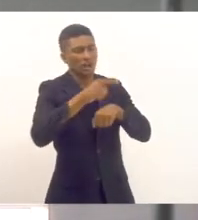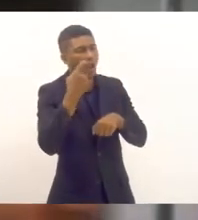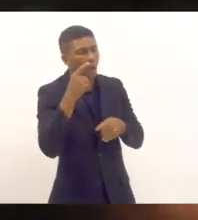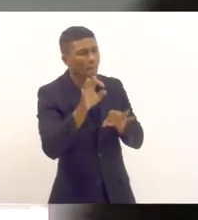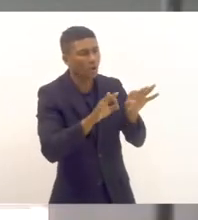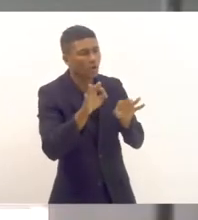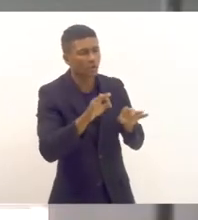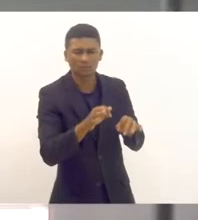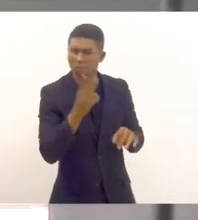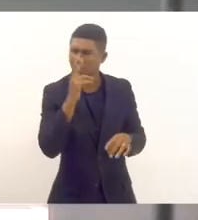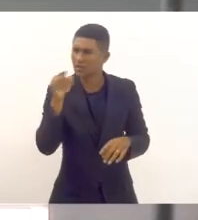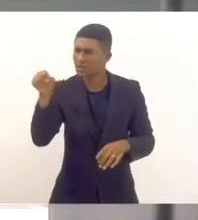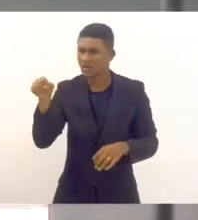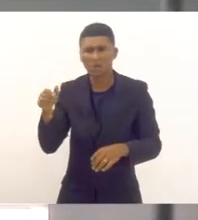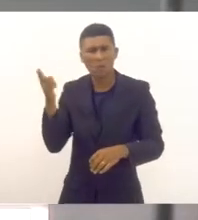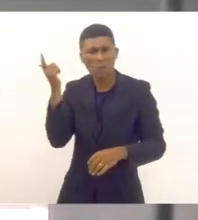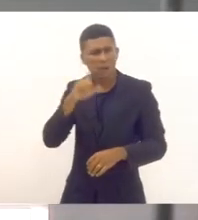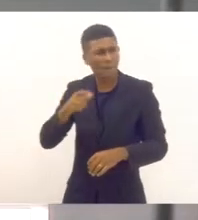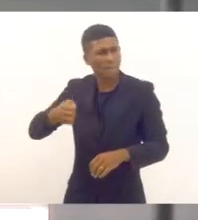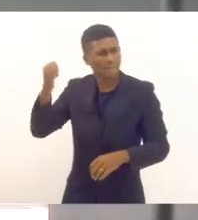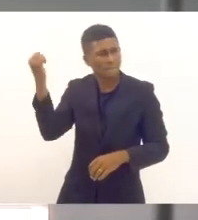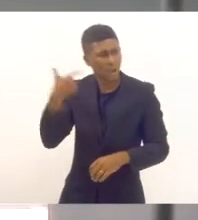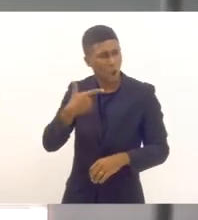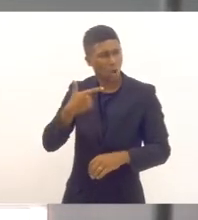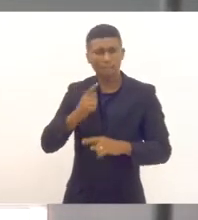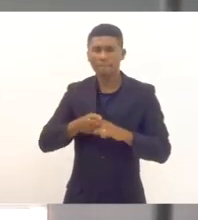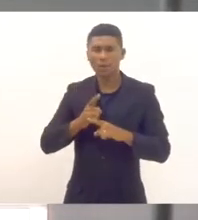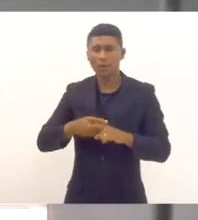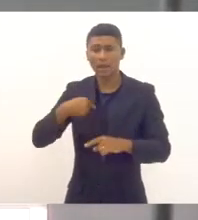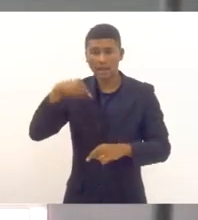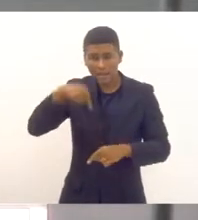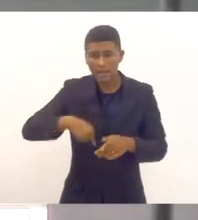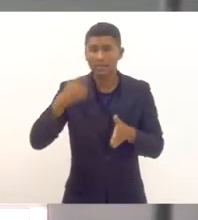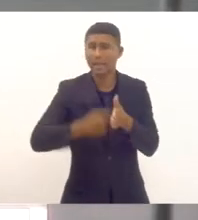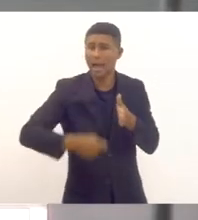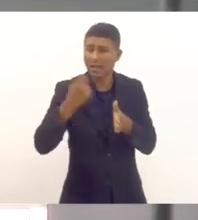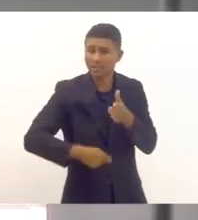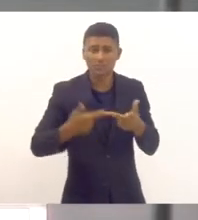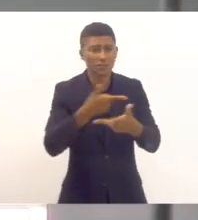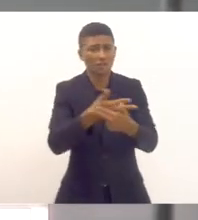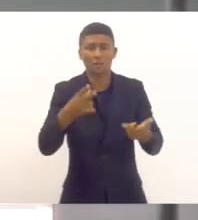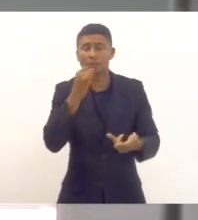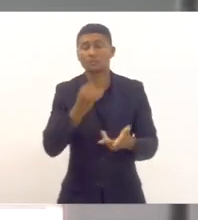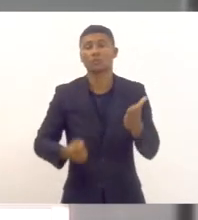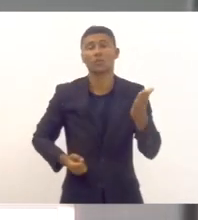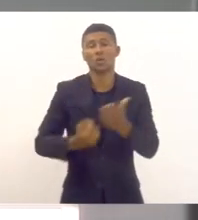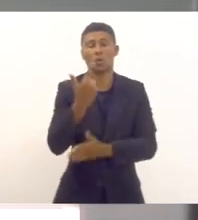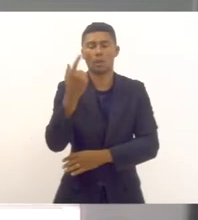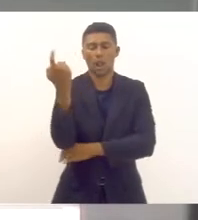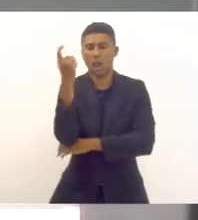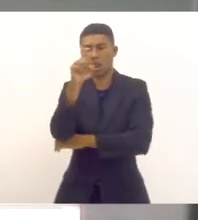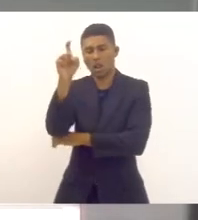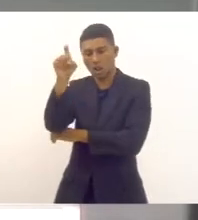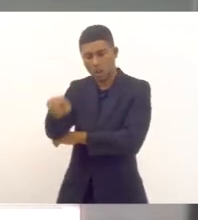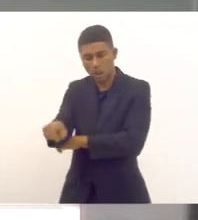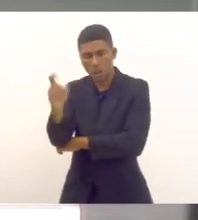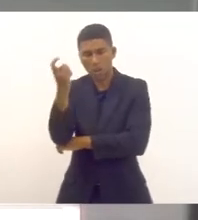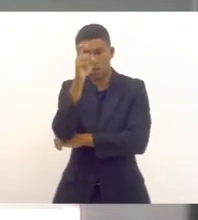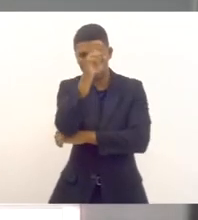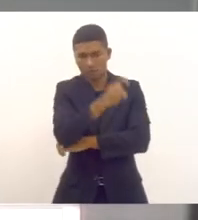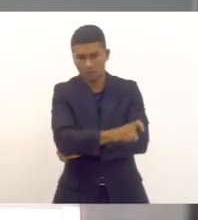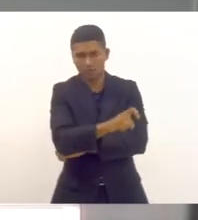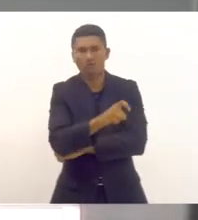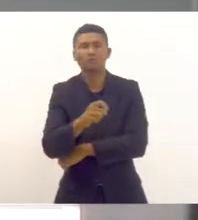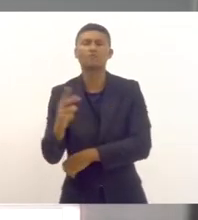cima da minha empresa. Porque aqui eu sou taxado, eu compro um guindaste que vale 6 milhões, é um equipamento sobre roda, é um equipamento